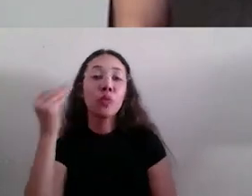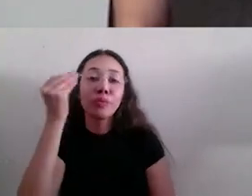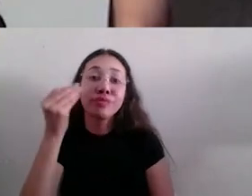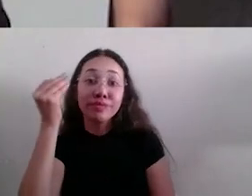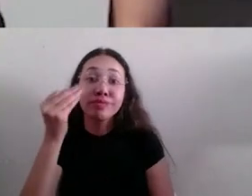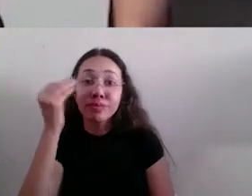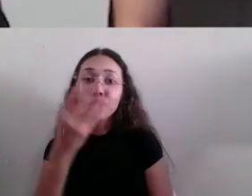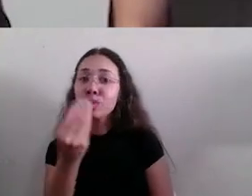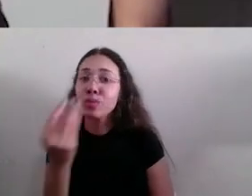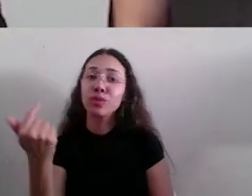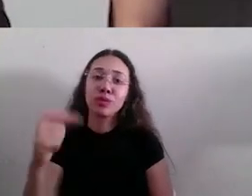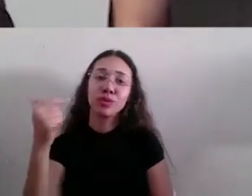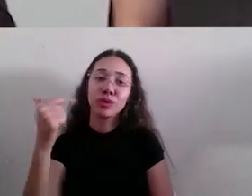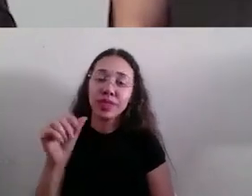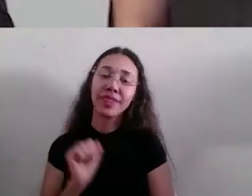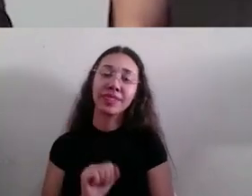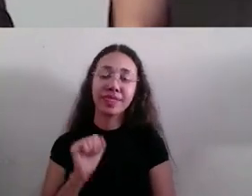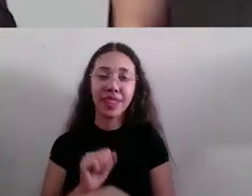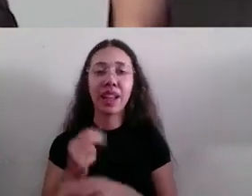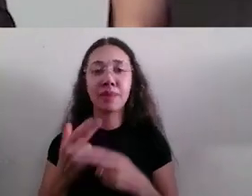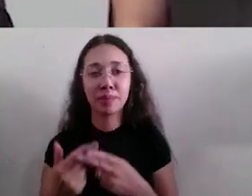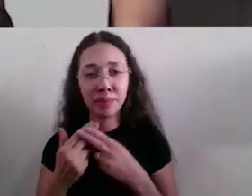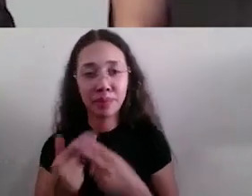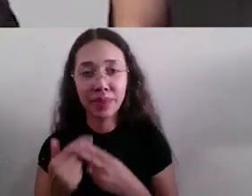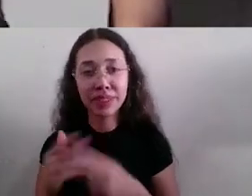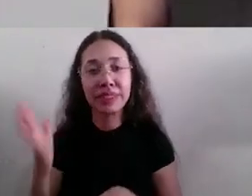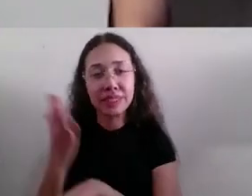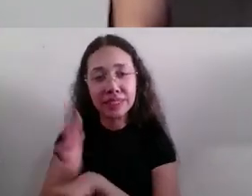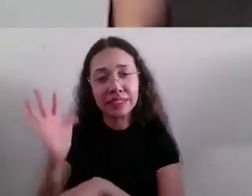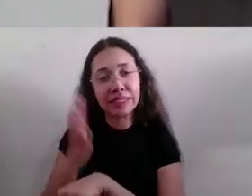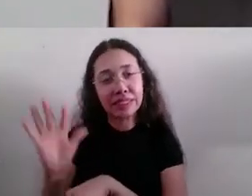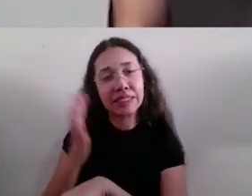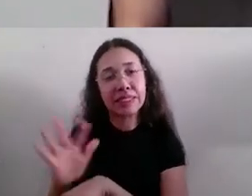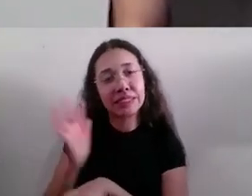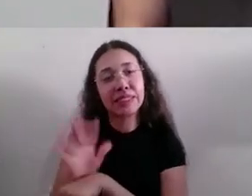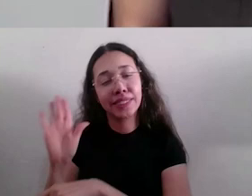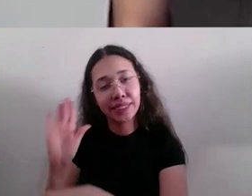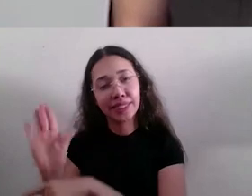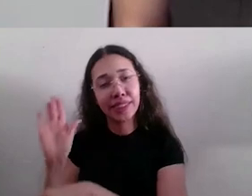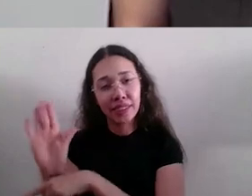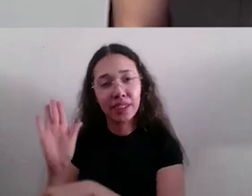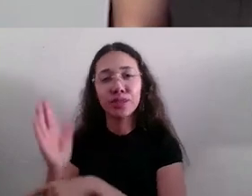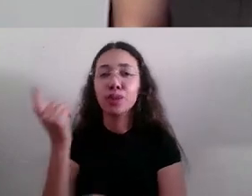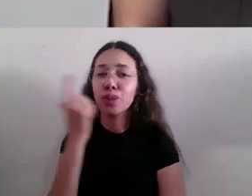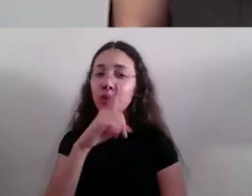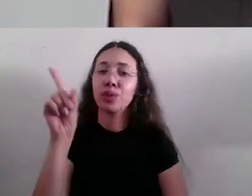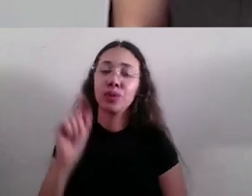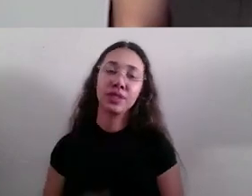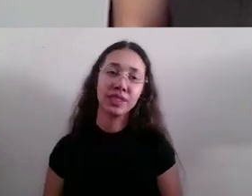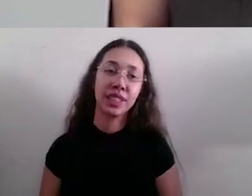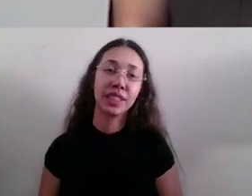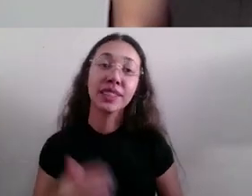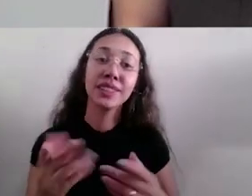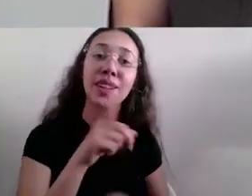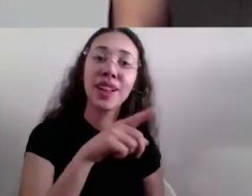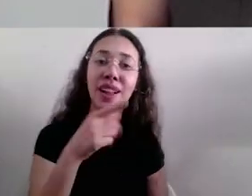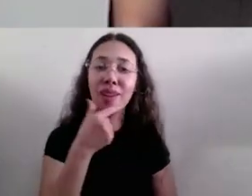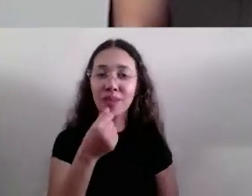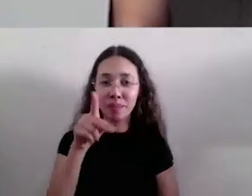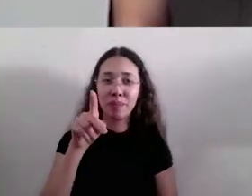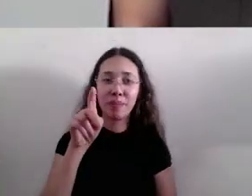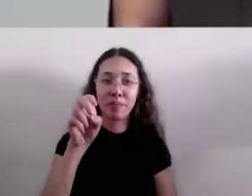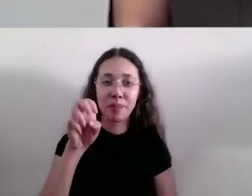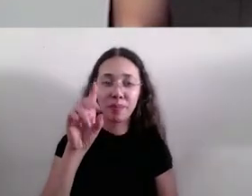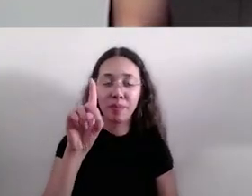questão da minuta, então teve toda a questão do treinamento e tudo mais. Então, por isso que quando o Pedro até comenta, né, da desembargadora da